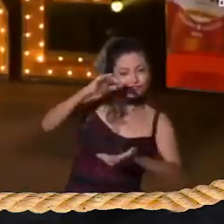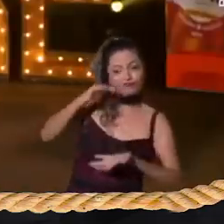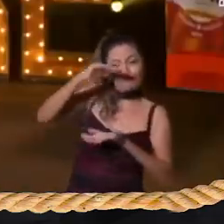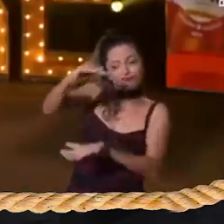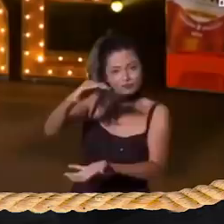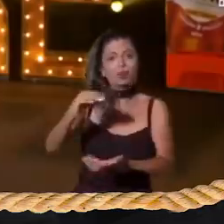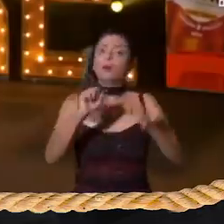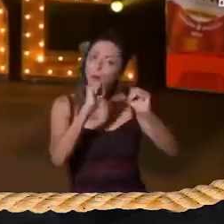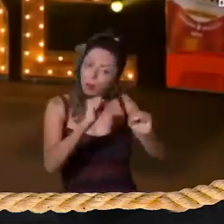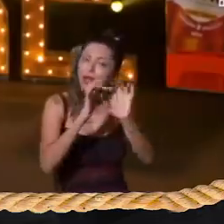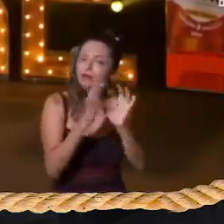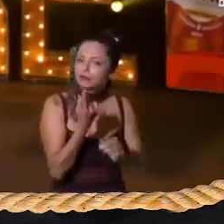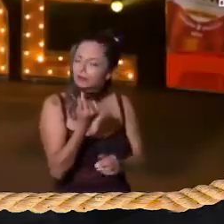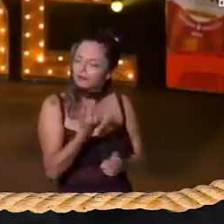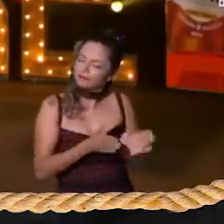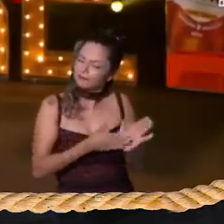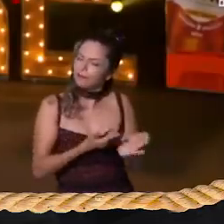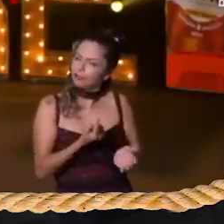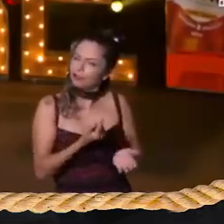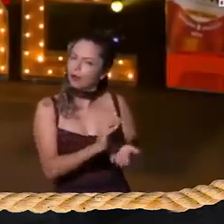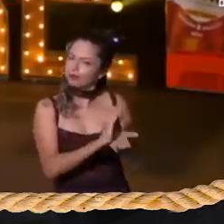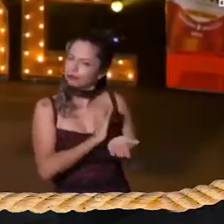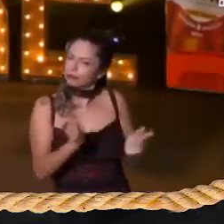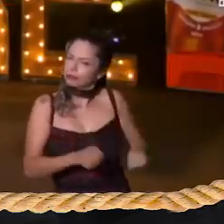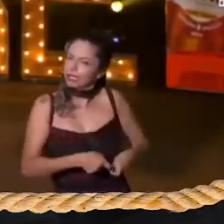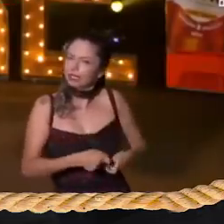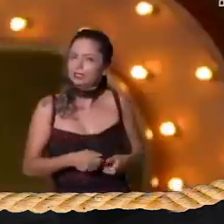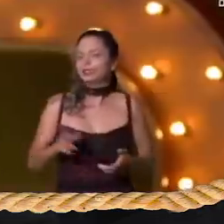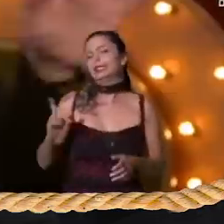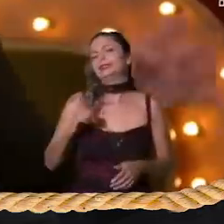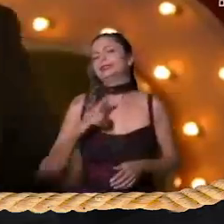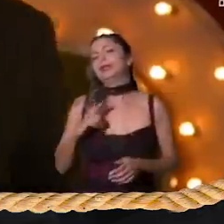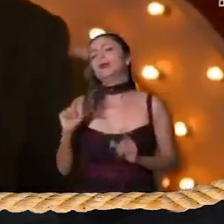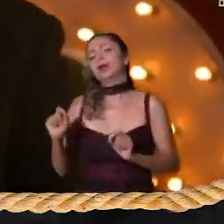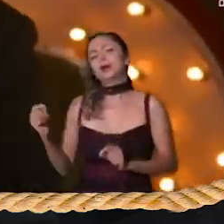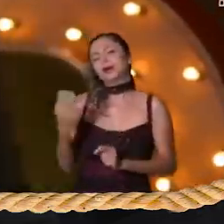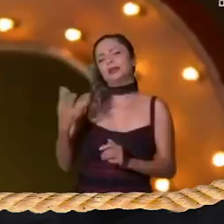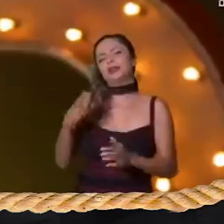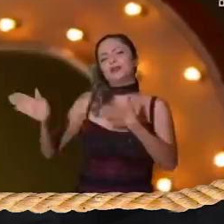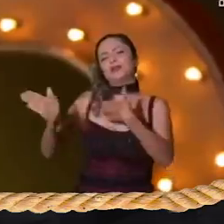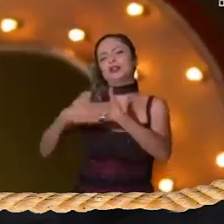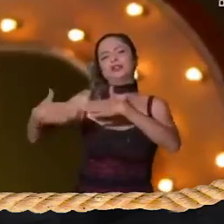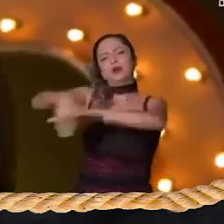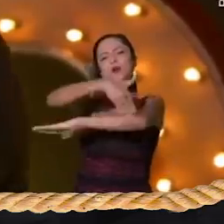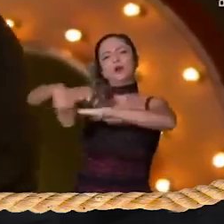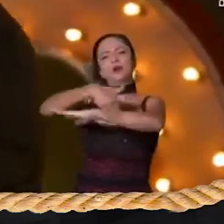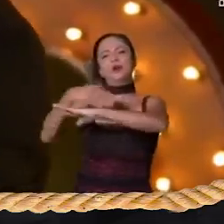também o dinheirinho um pouquinho, porque ele tem dinheiro pra... Não, não, que ele é da 44, 44 tá fechado lá no... Tem tá feio lá? O